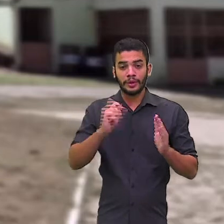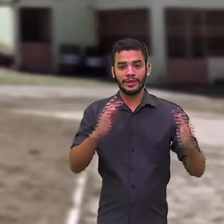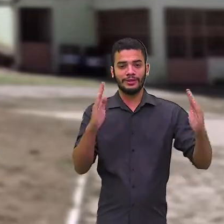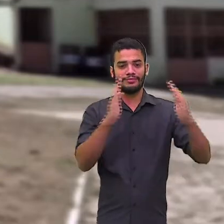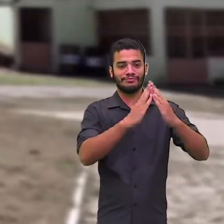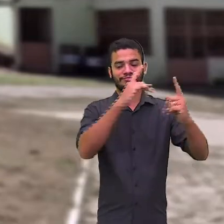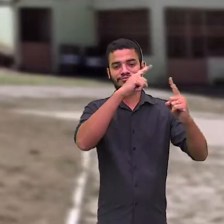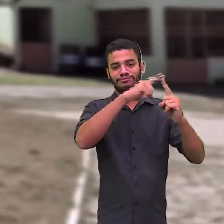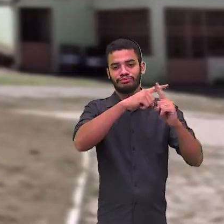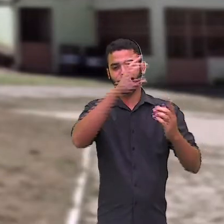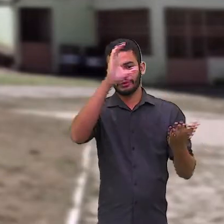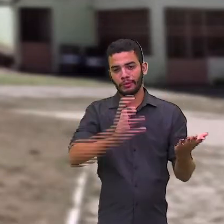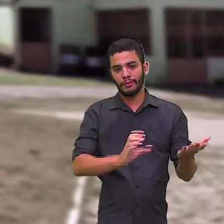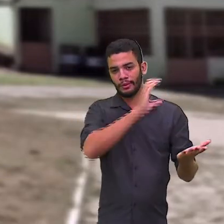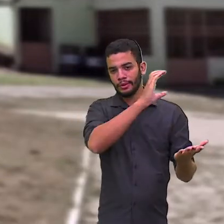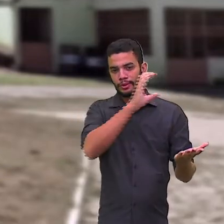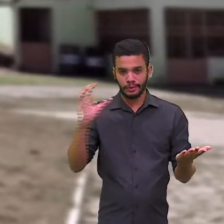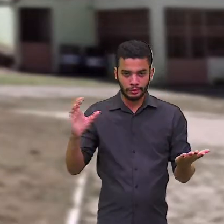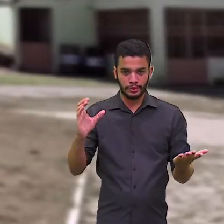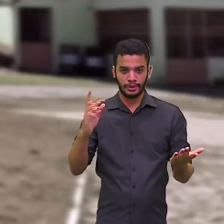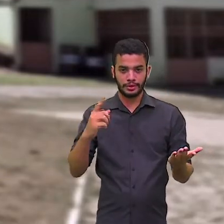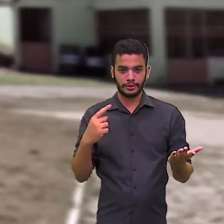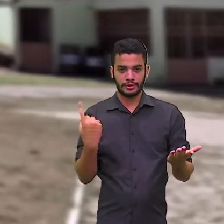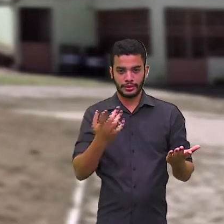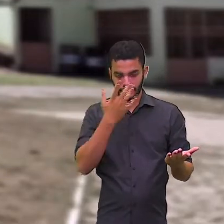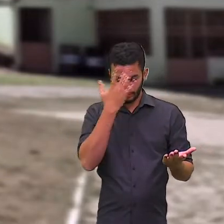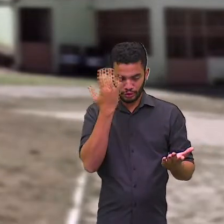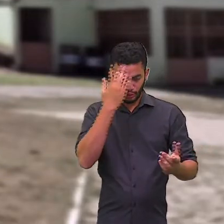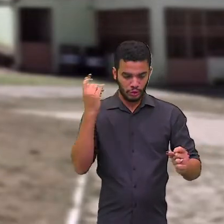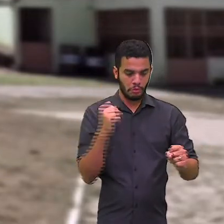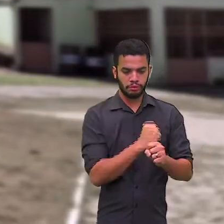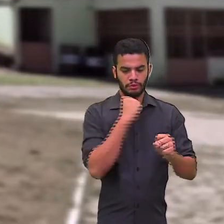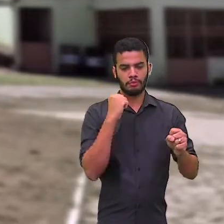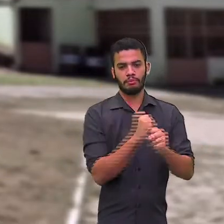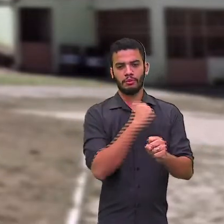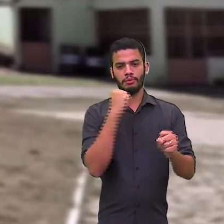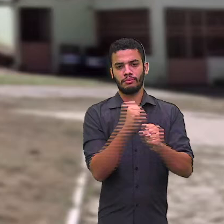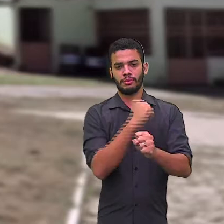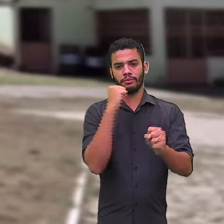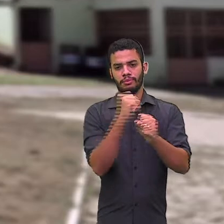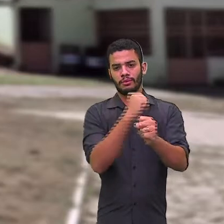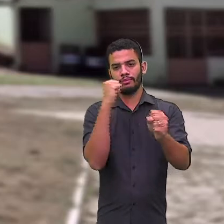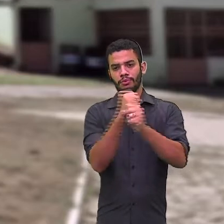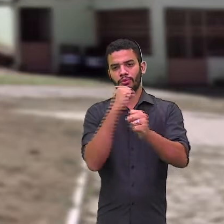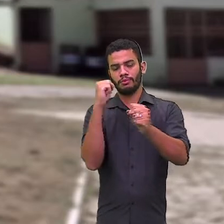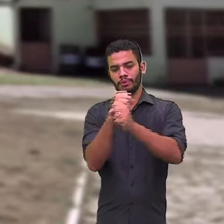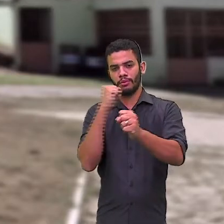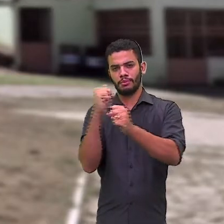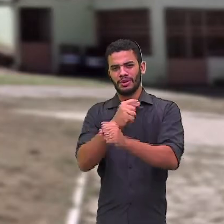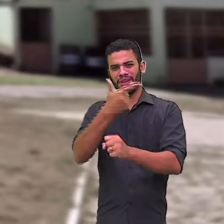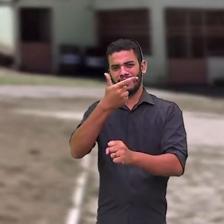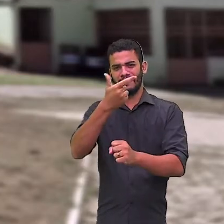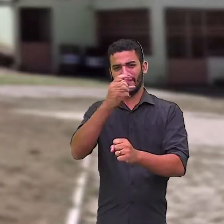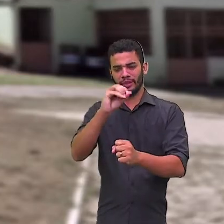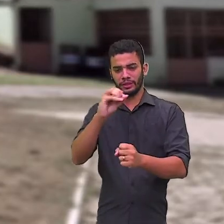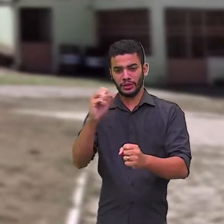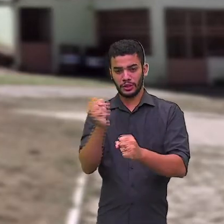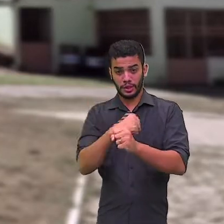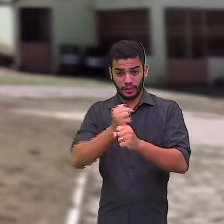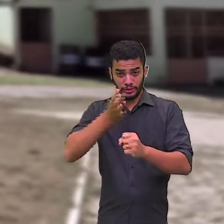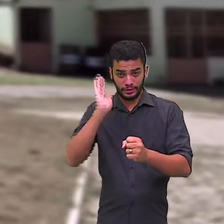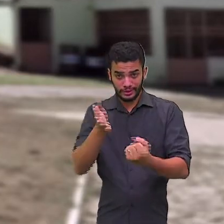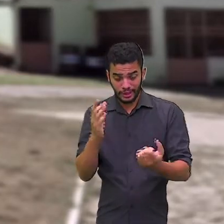né, construída no decorrer, né, dos anos, já faz mais de 20 anos que essa igreja está sendo construída, está na